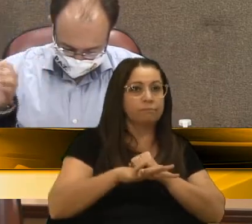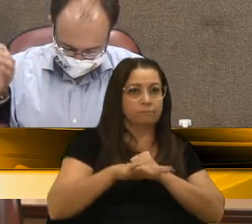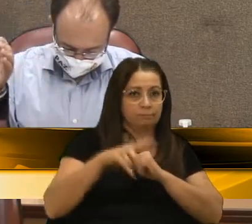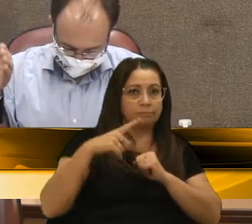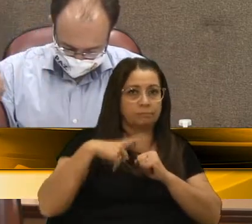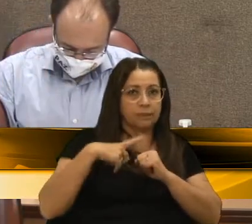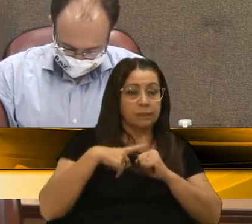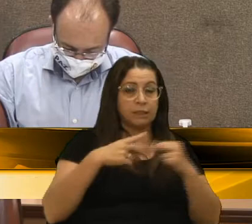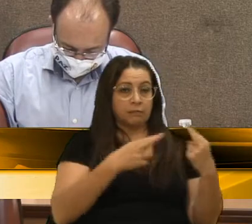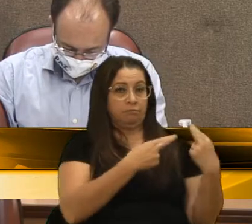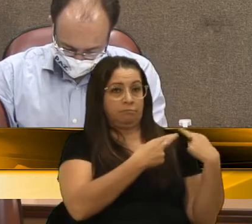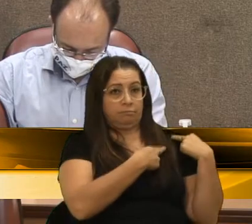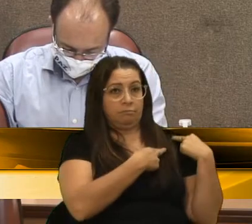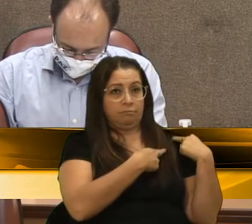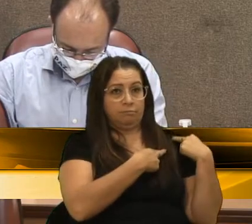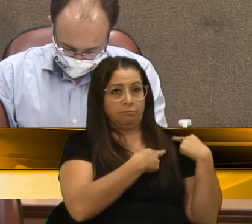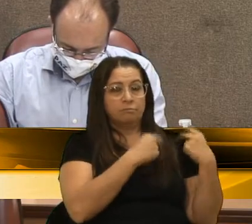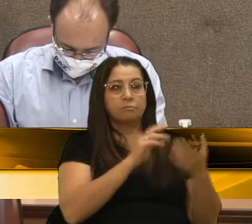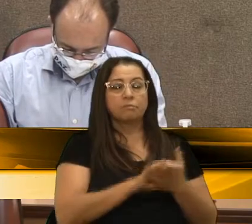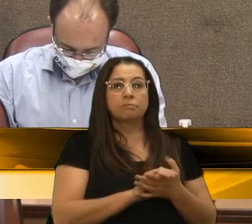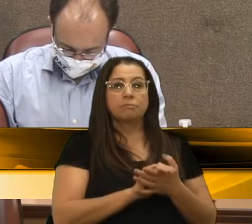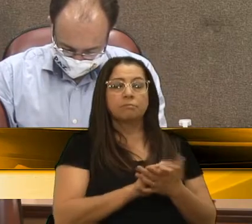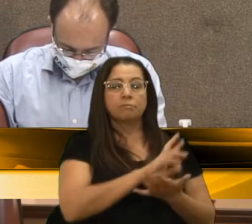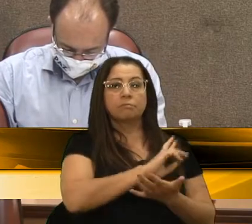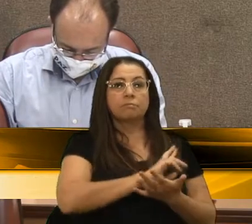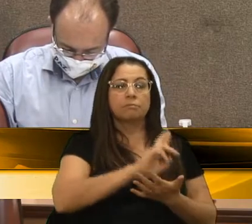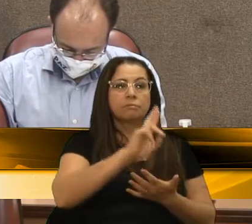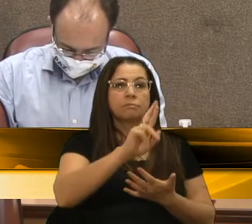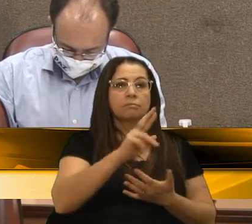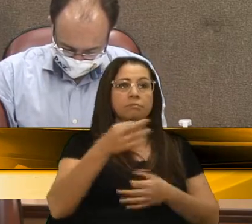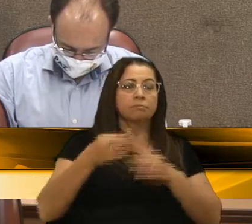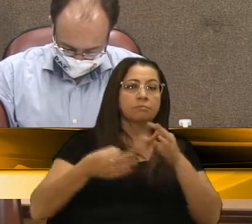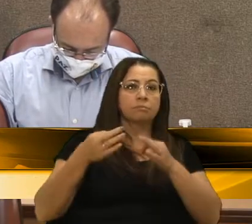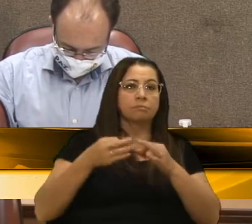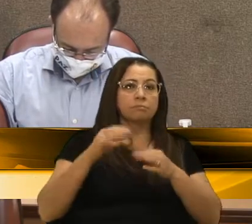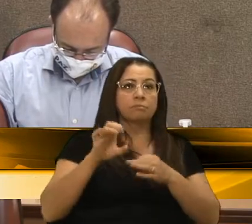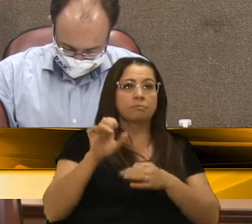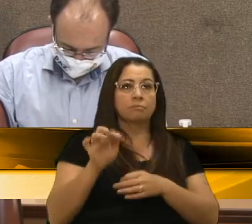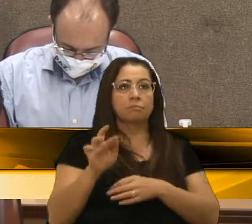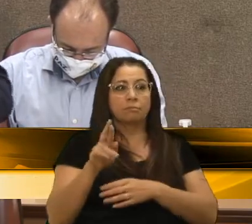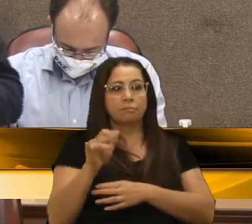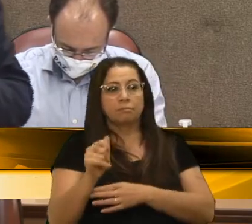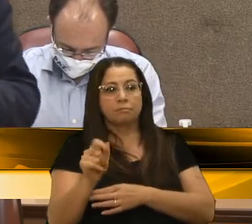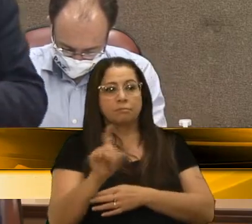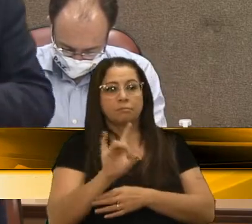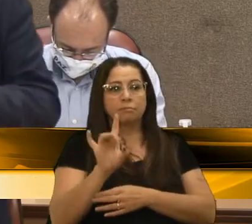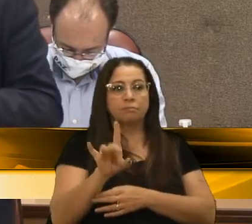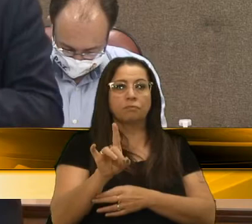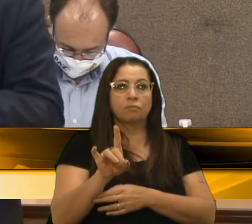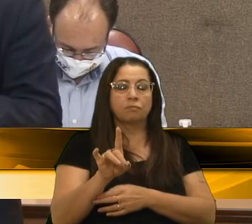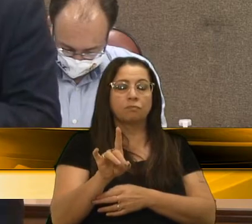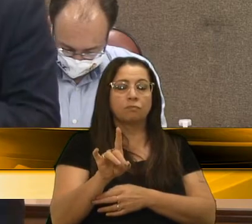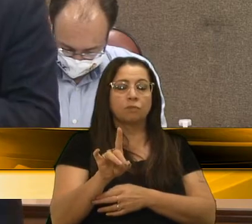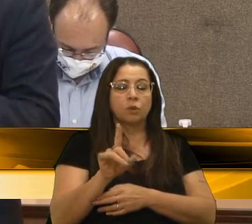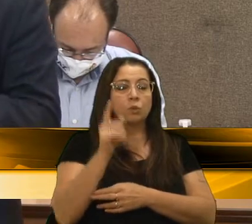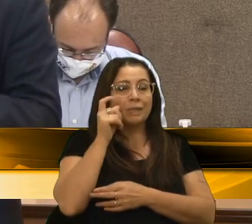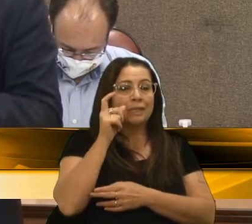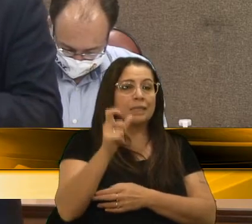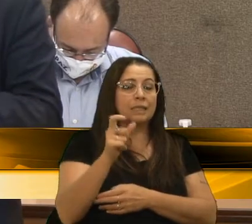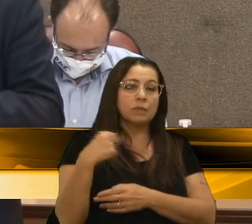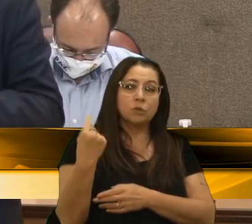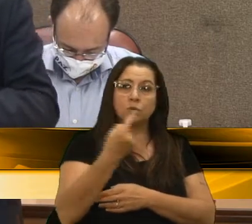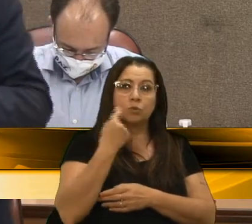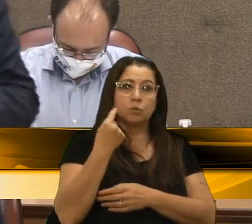a responsável pela representação judicial e extrajudicial, não somente dos interesses